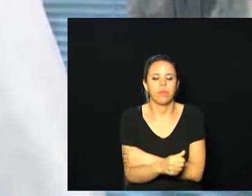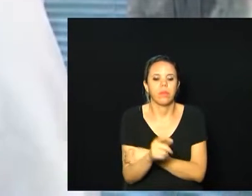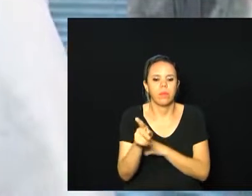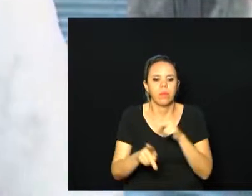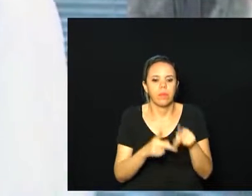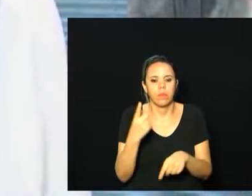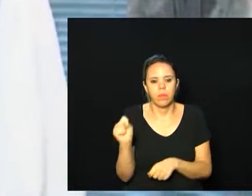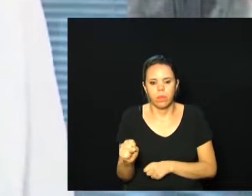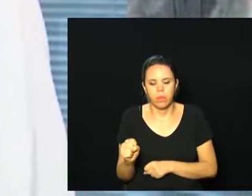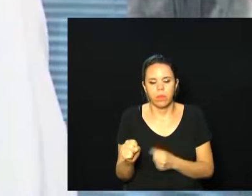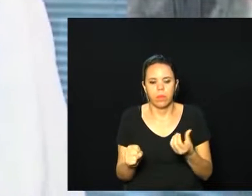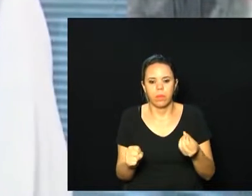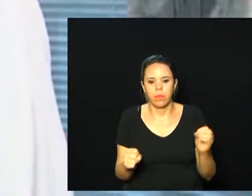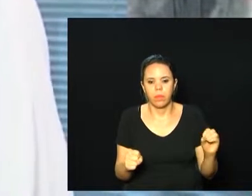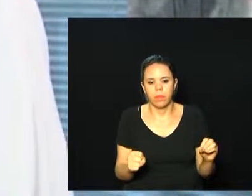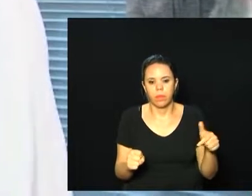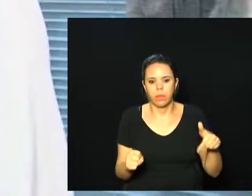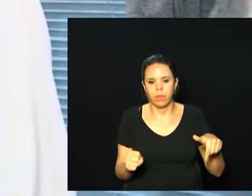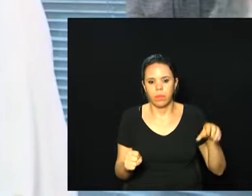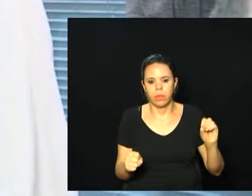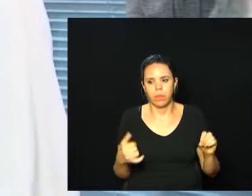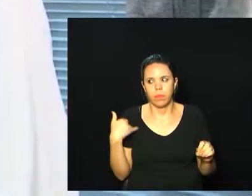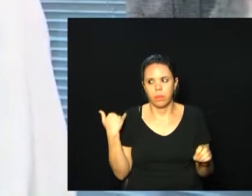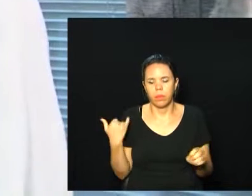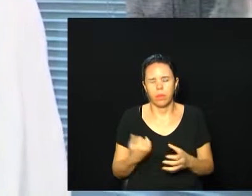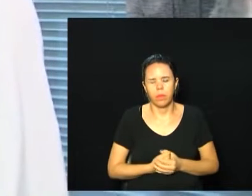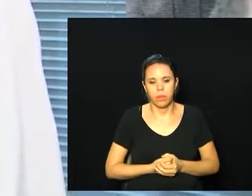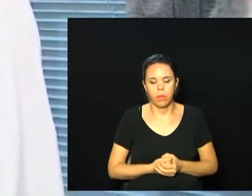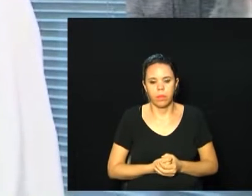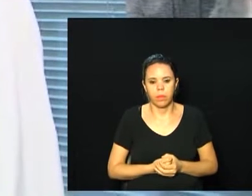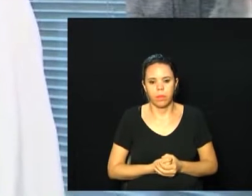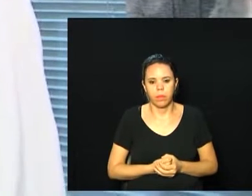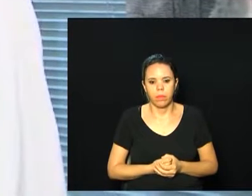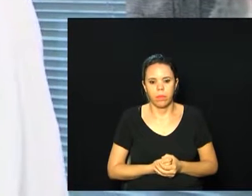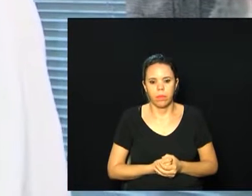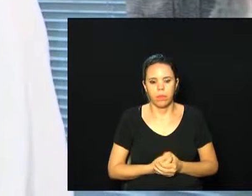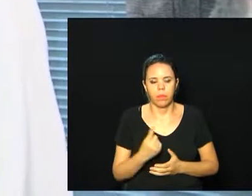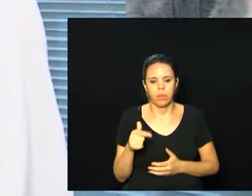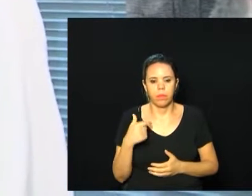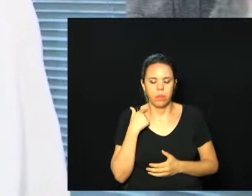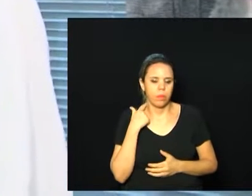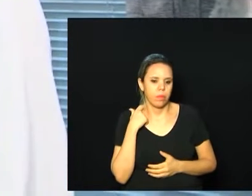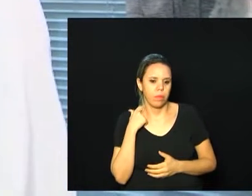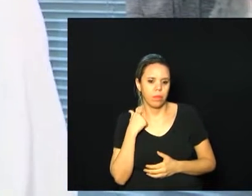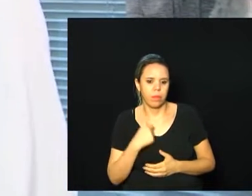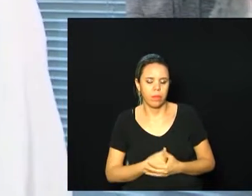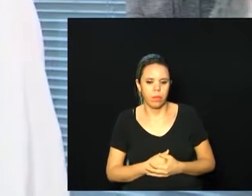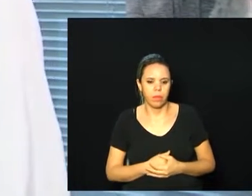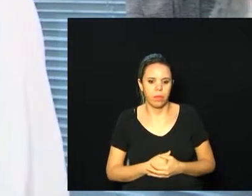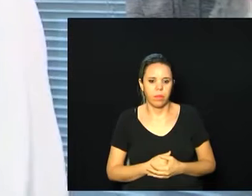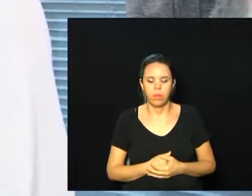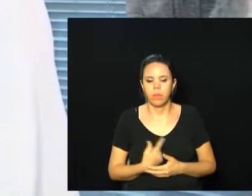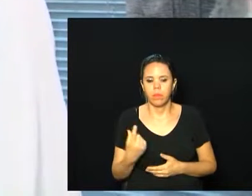entre 18 e 70 anos completos, entre 17 e